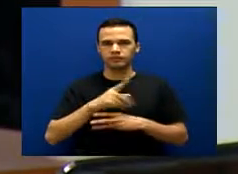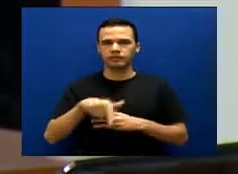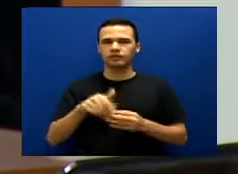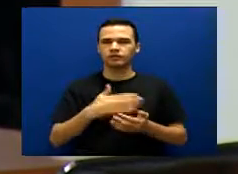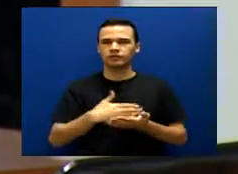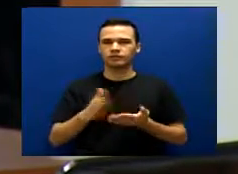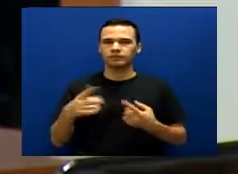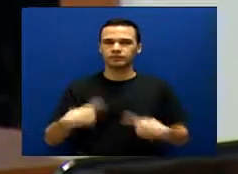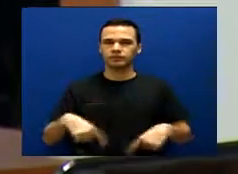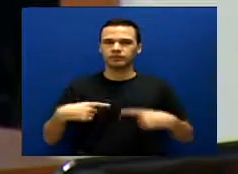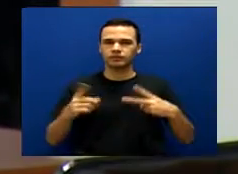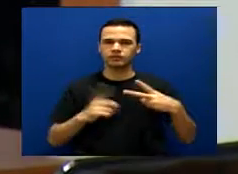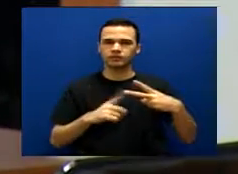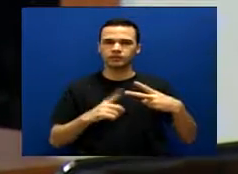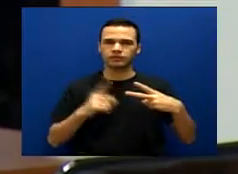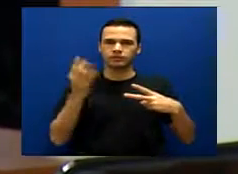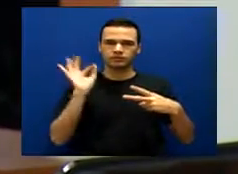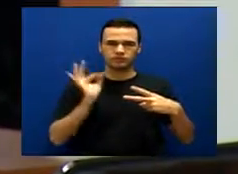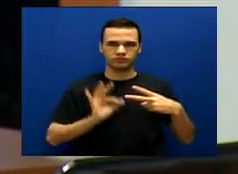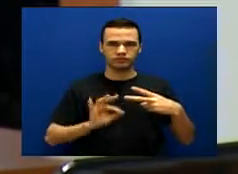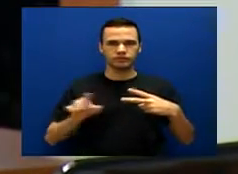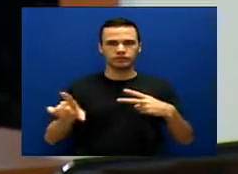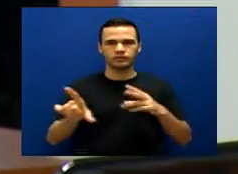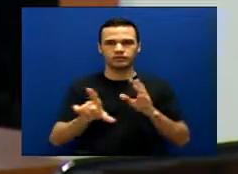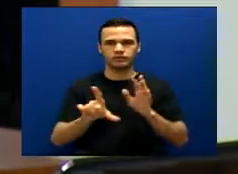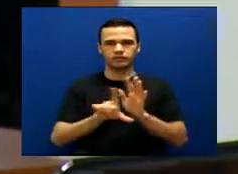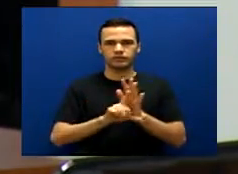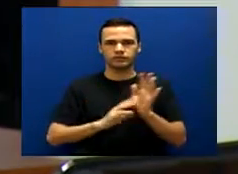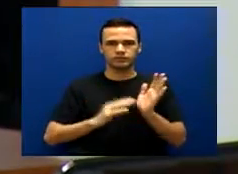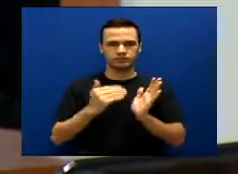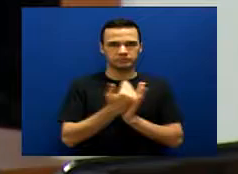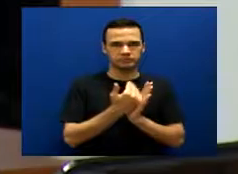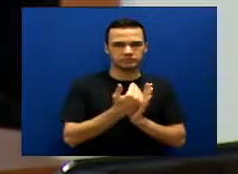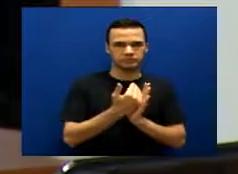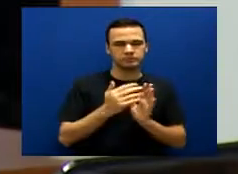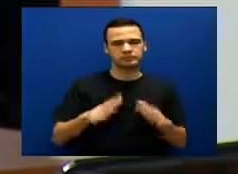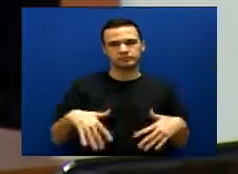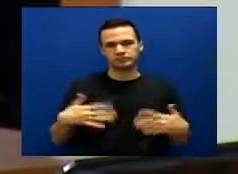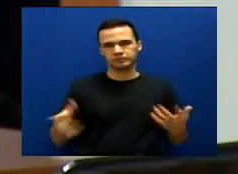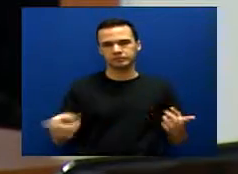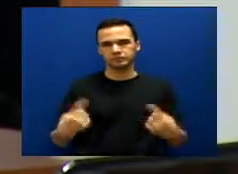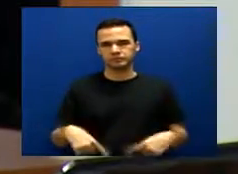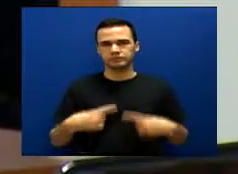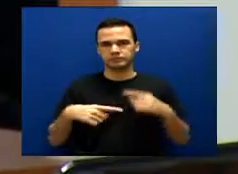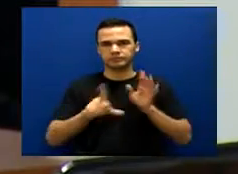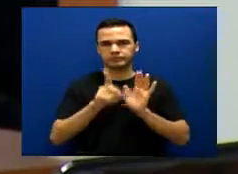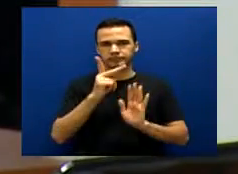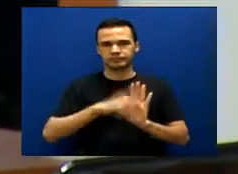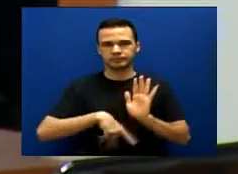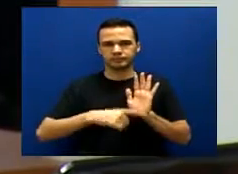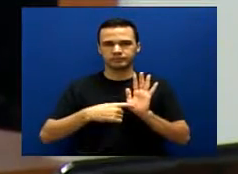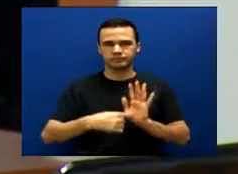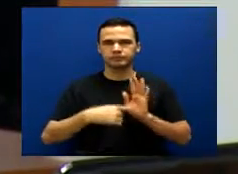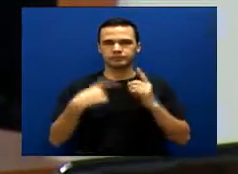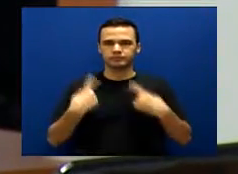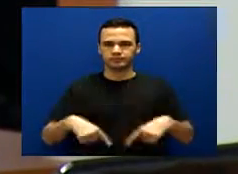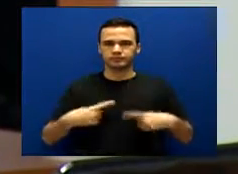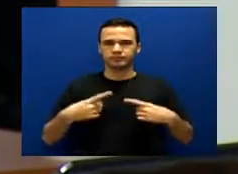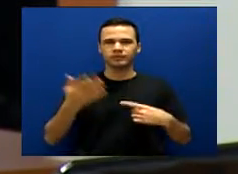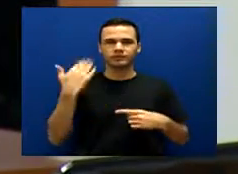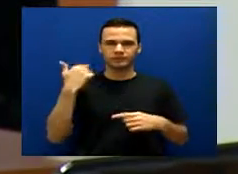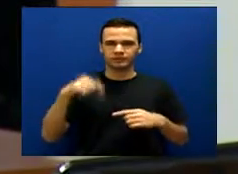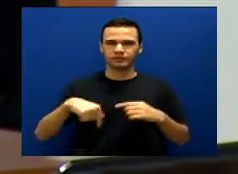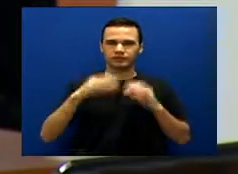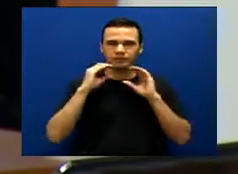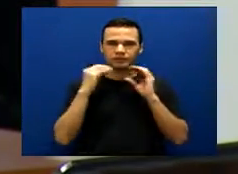agora na segunda discussão, que a vereadora Fernanda vai colocar também uma emenda, então eu vou discutir esse projeto que foi considerado inconstitucional